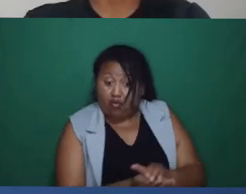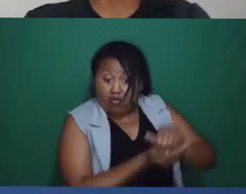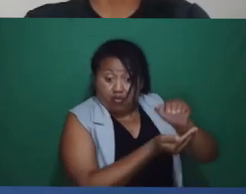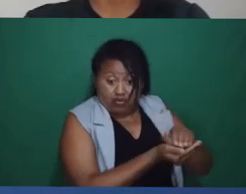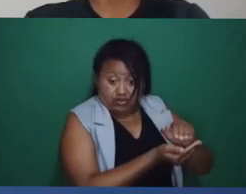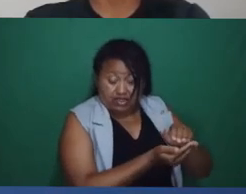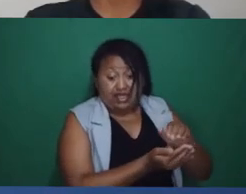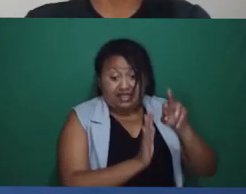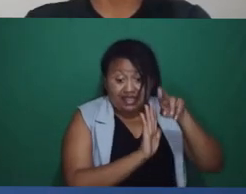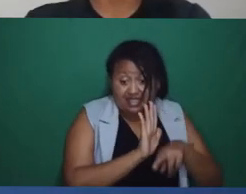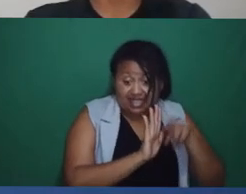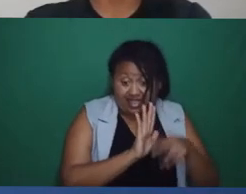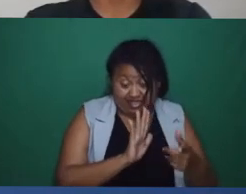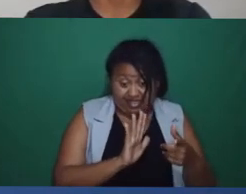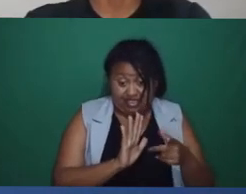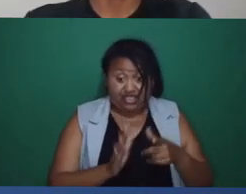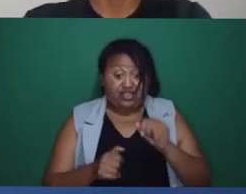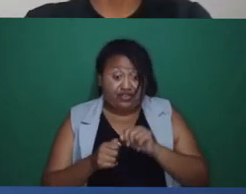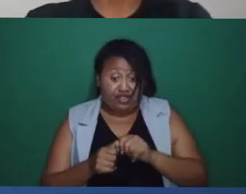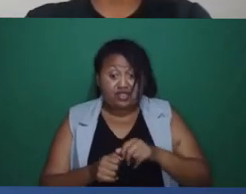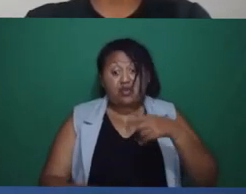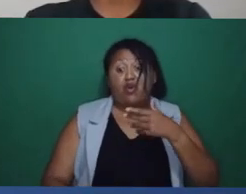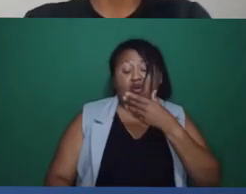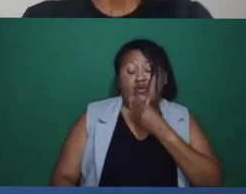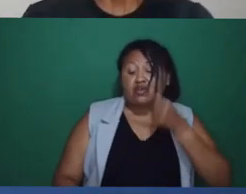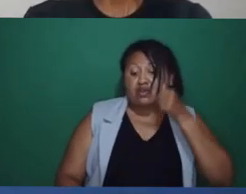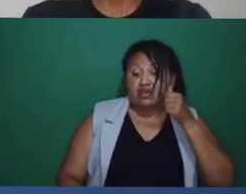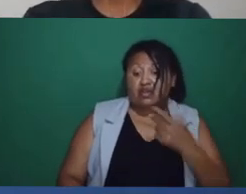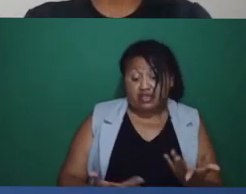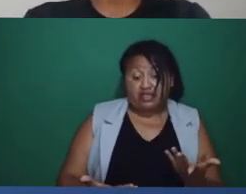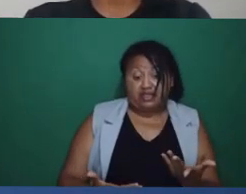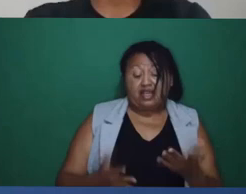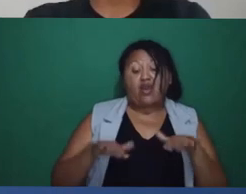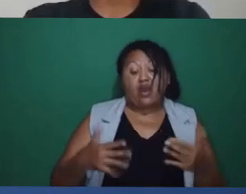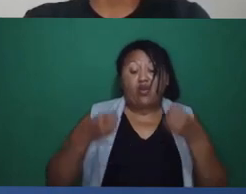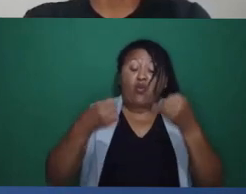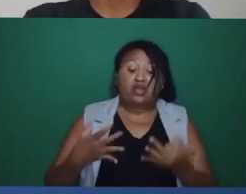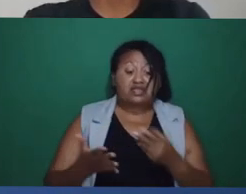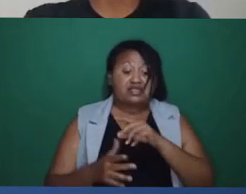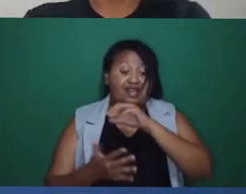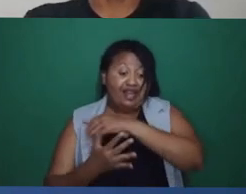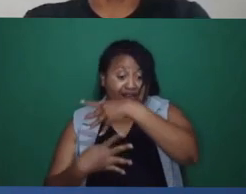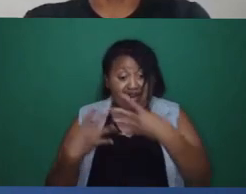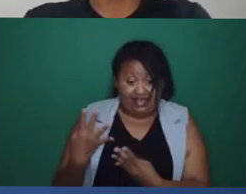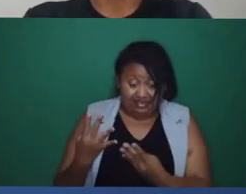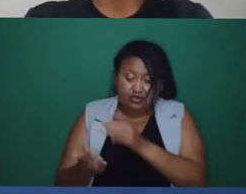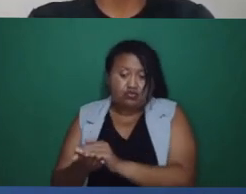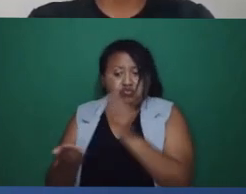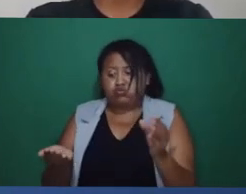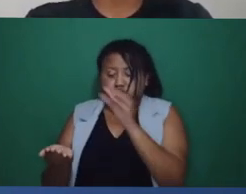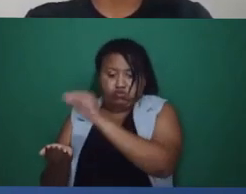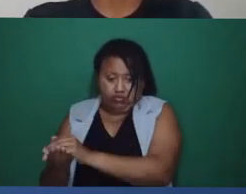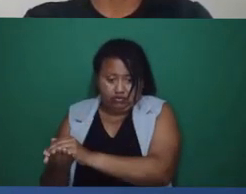estabelecidas por Pedro e Raquel é então ele quer saber quantas cartas sobraram para o monte